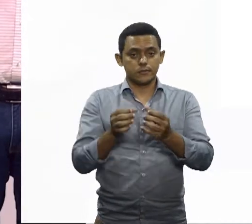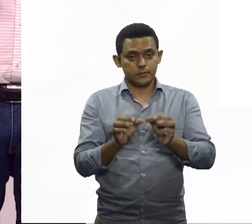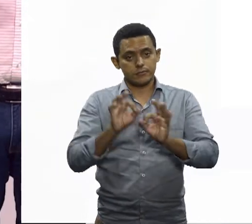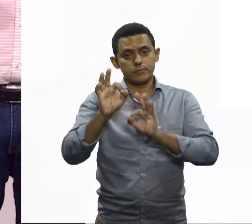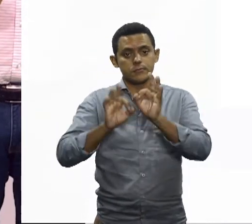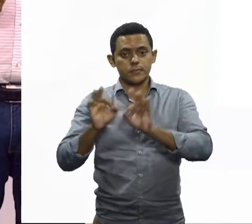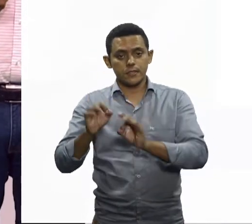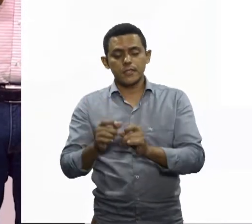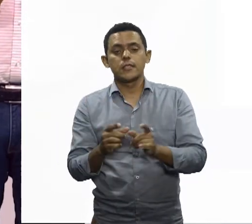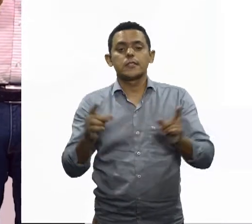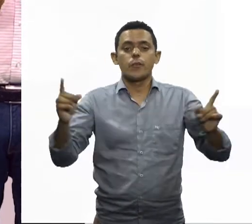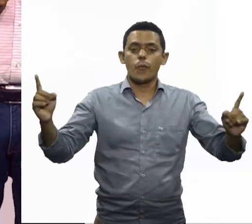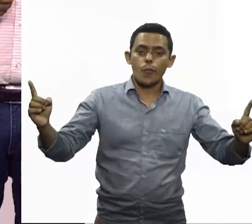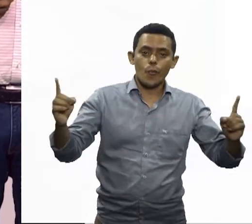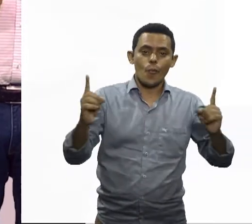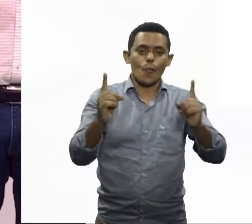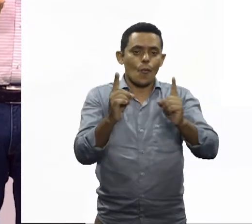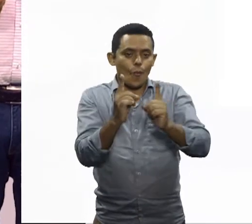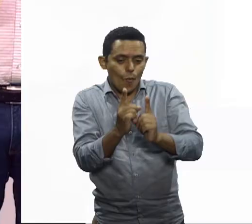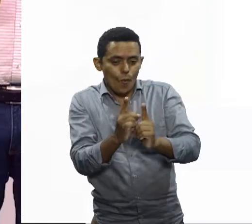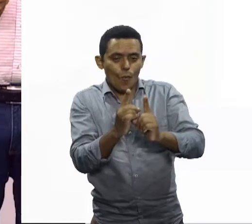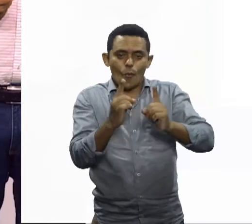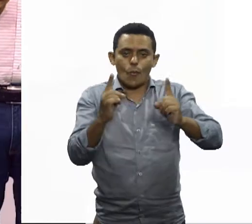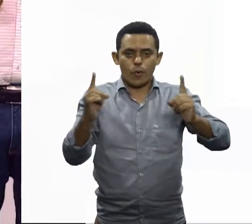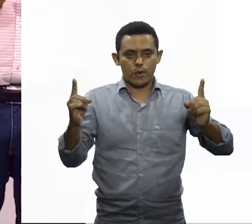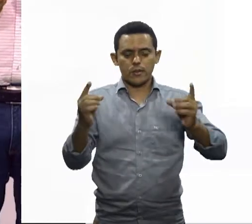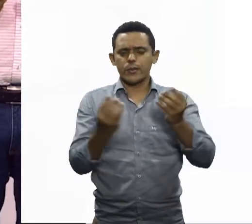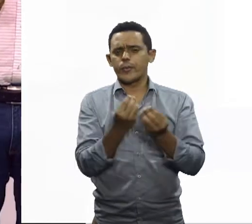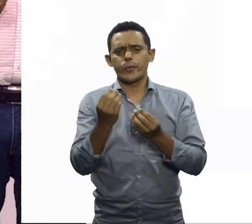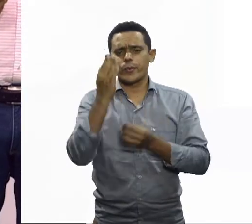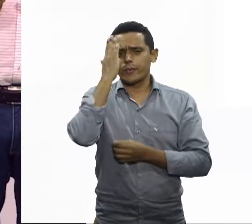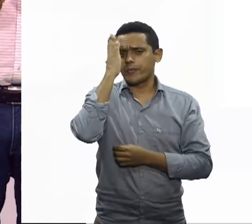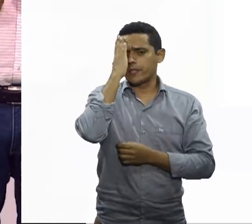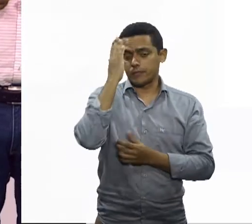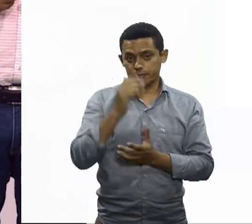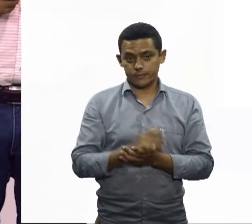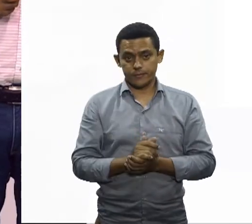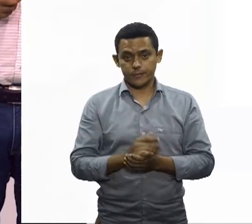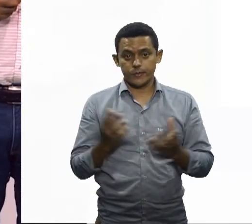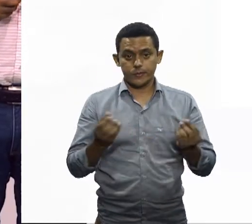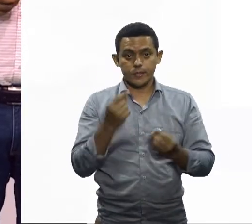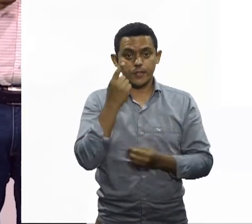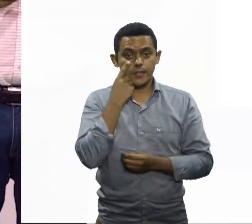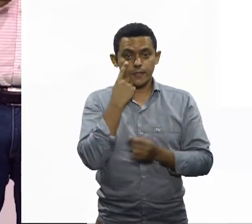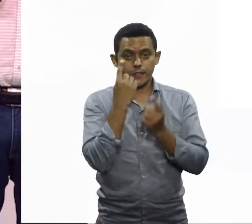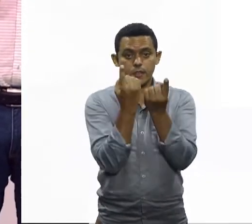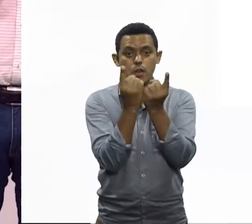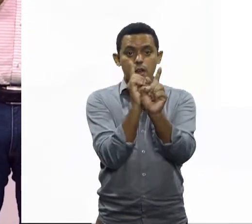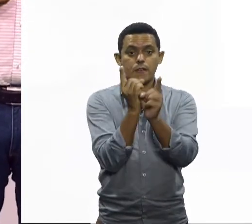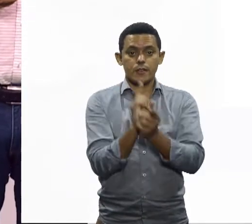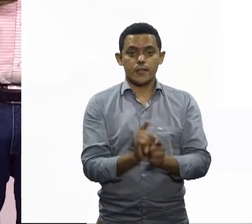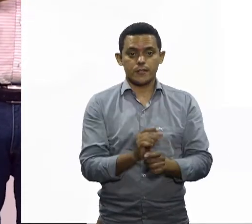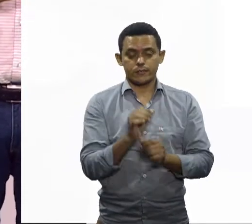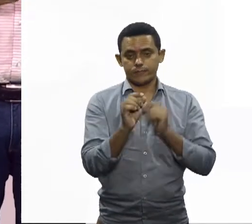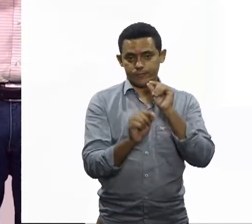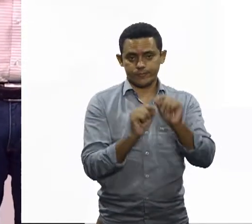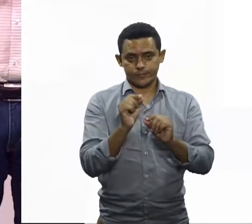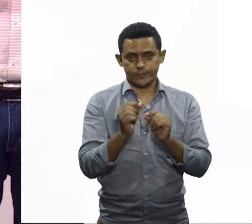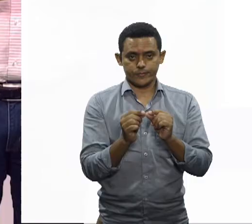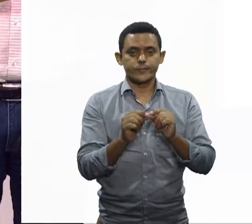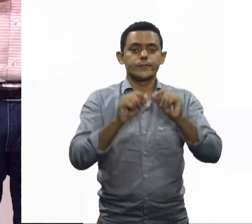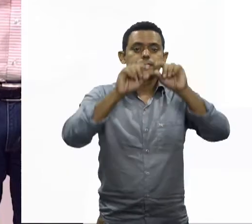você trabalha em centímetros. Então, vamos lá ver essas medidas. Então, para isso, nós vamos fazer uma tabela de conversão. Então, nós temos ali uma retazinha,